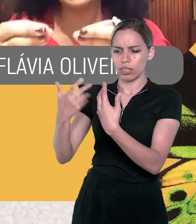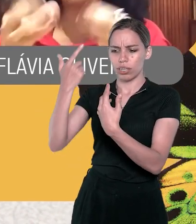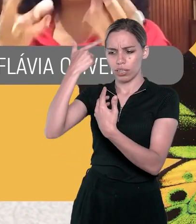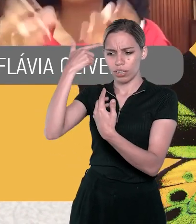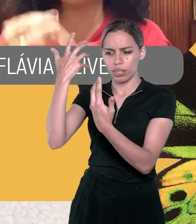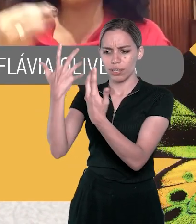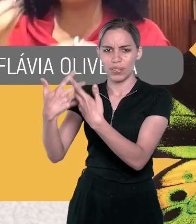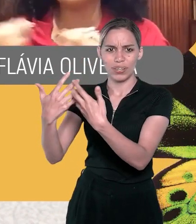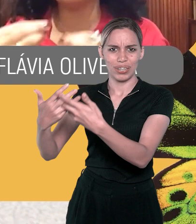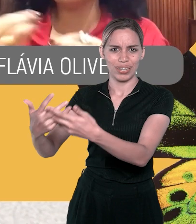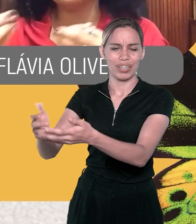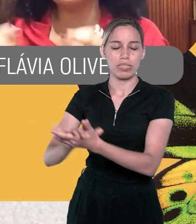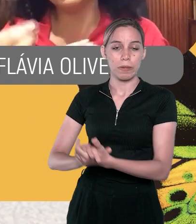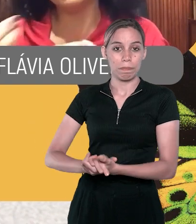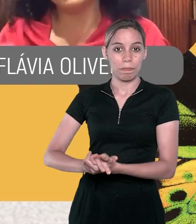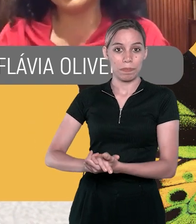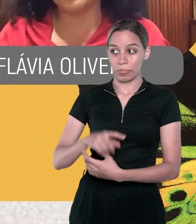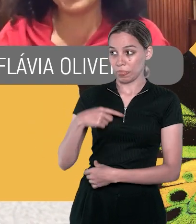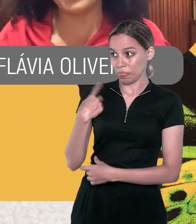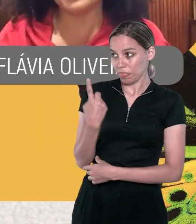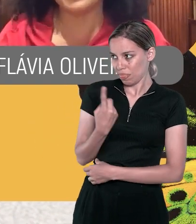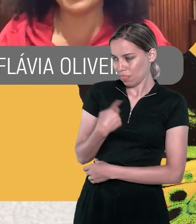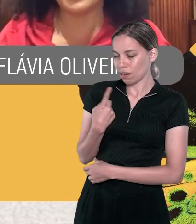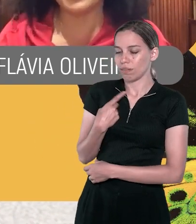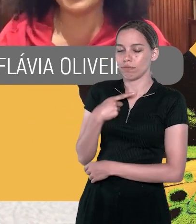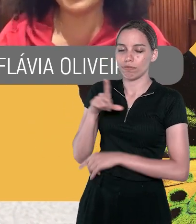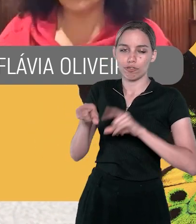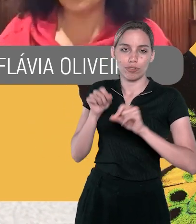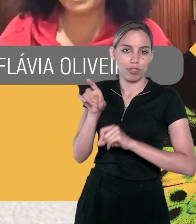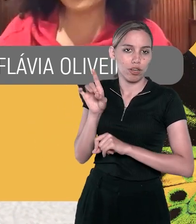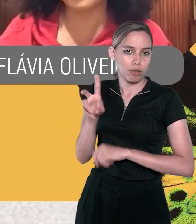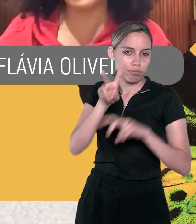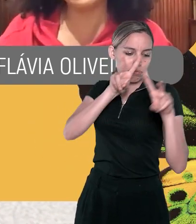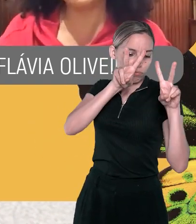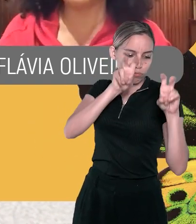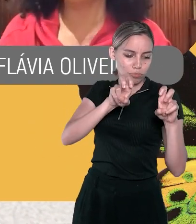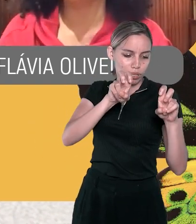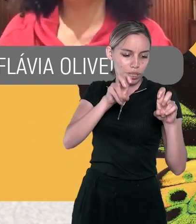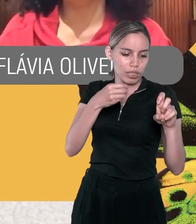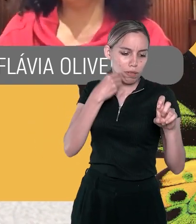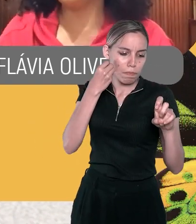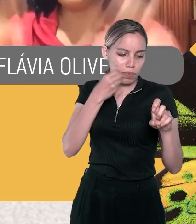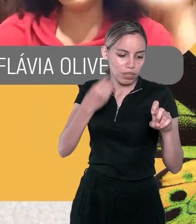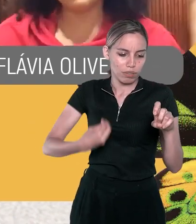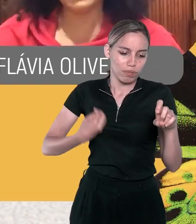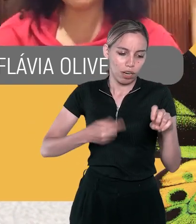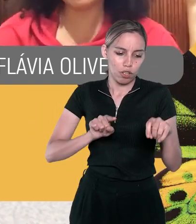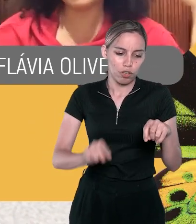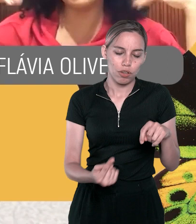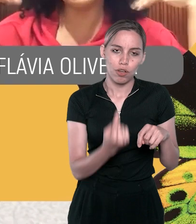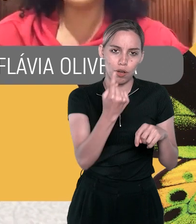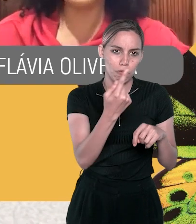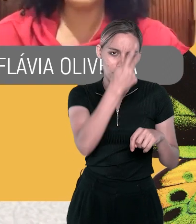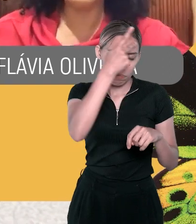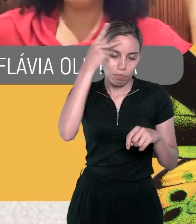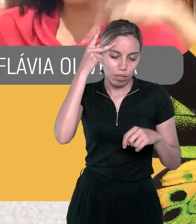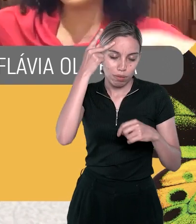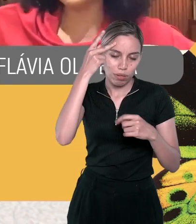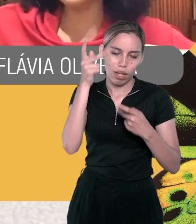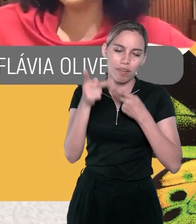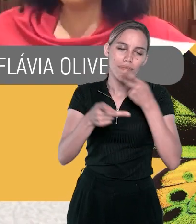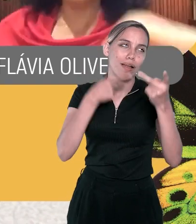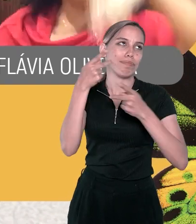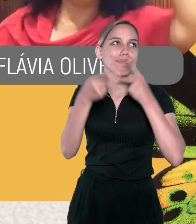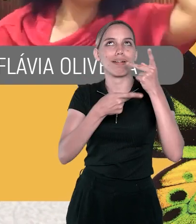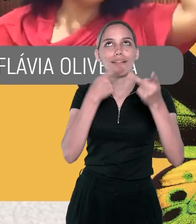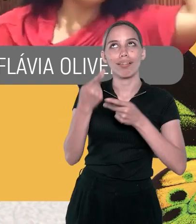um trecho, né, a partir da experiência de um personagem, e viajamos aqui, né? Fomos